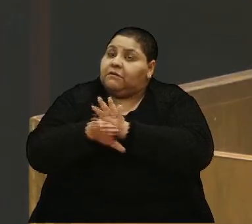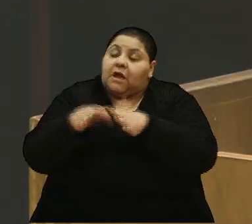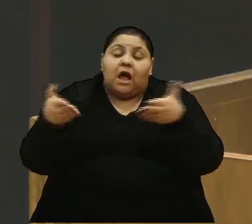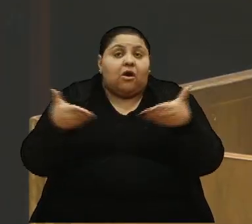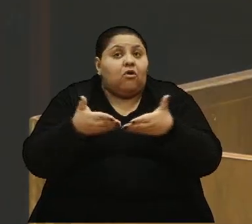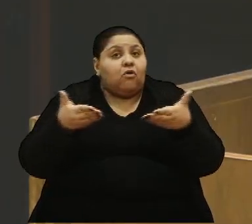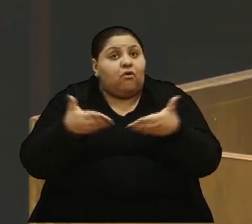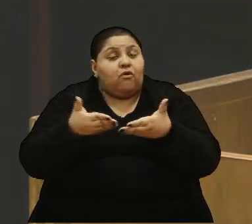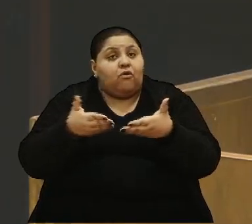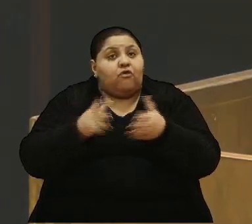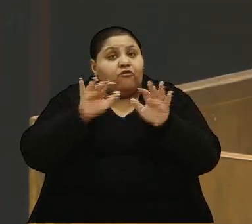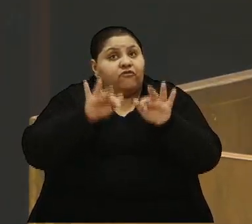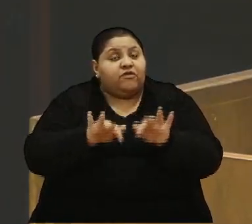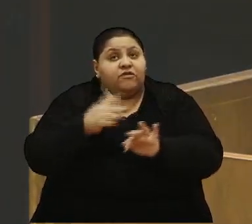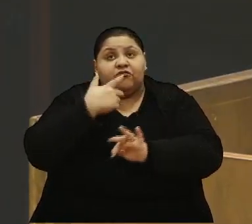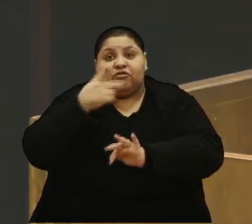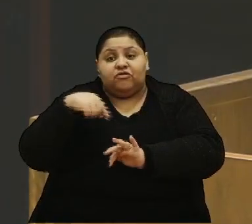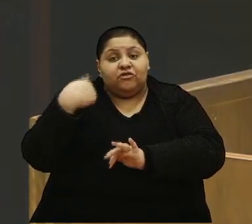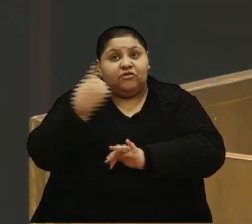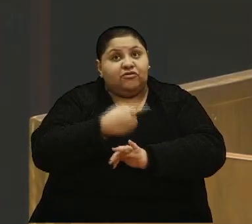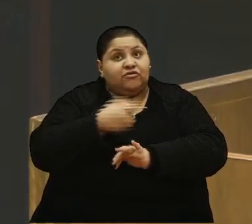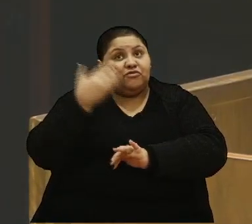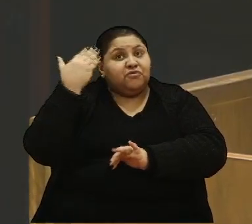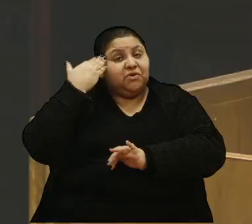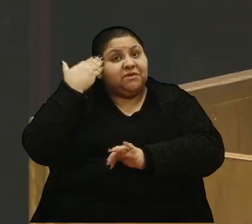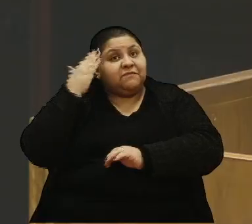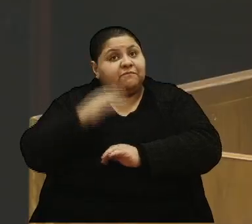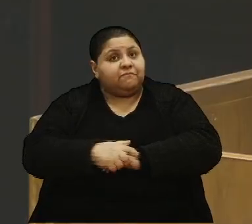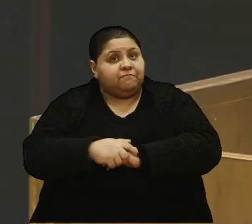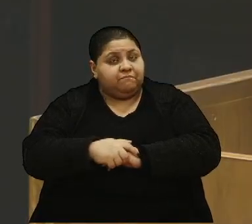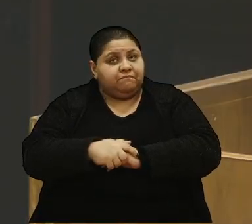Agora, concluo a minha fala dizendo, nós não sabemos